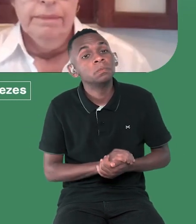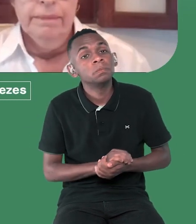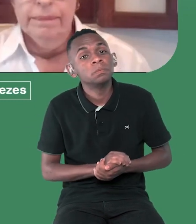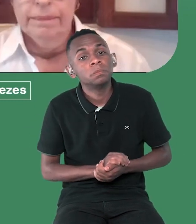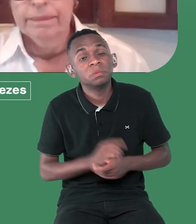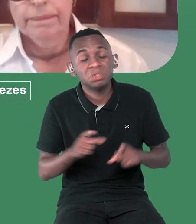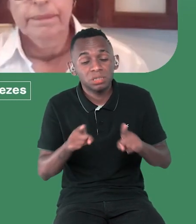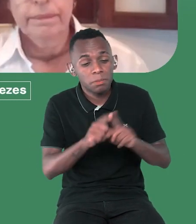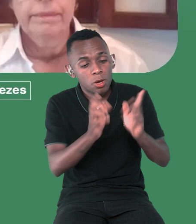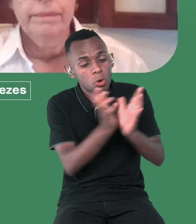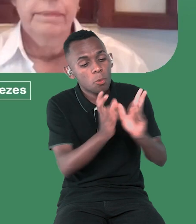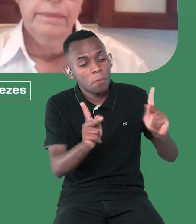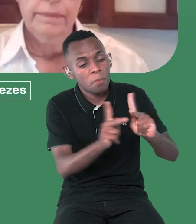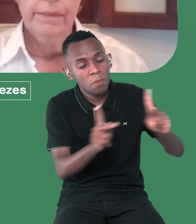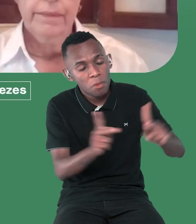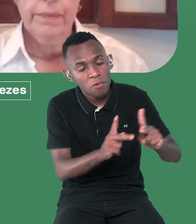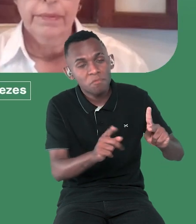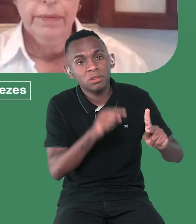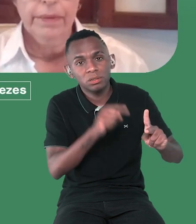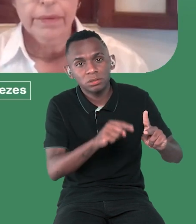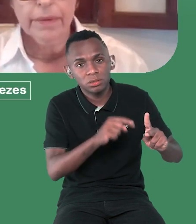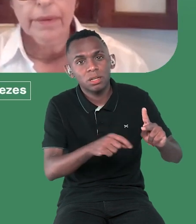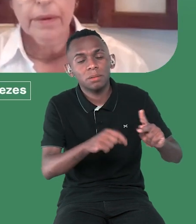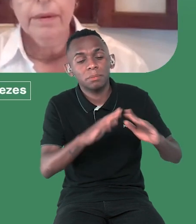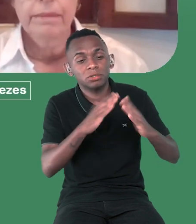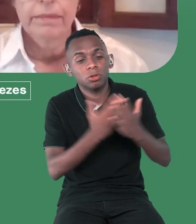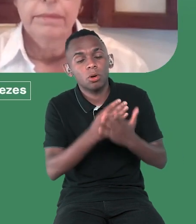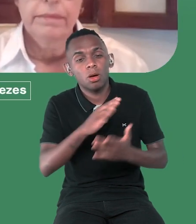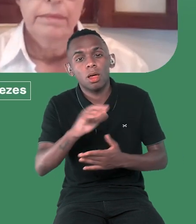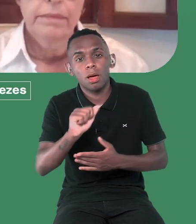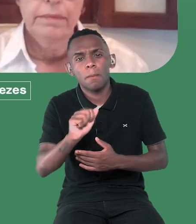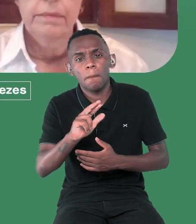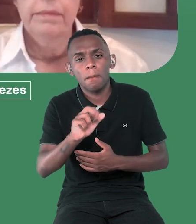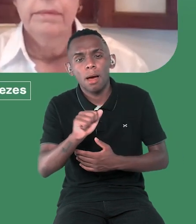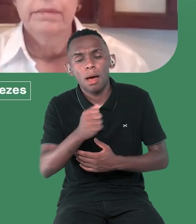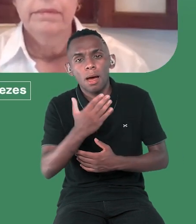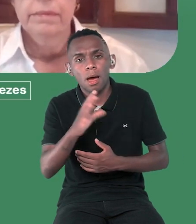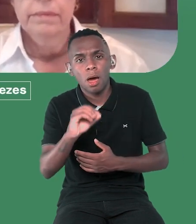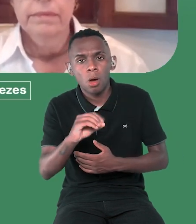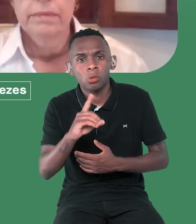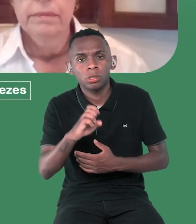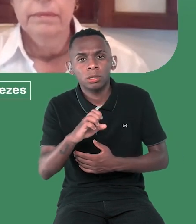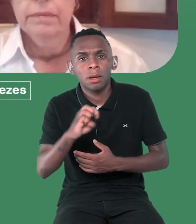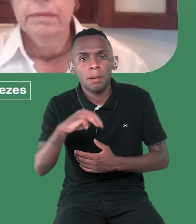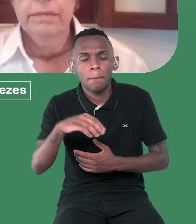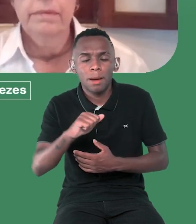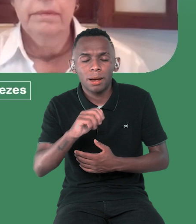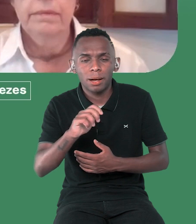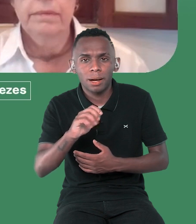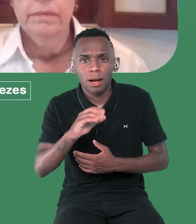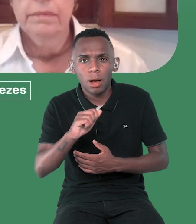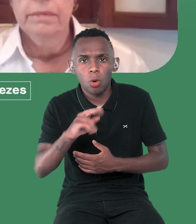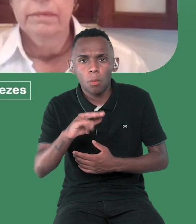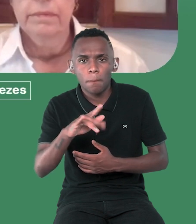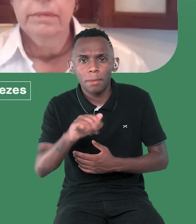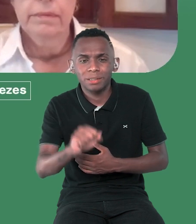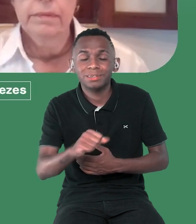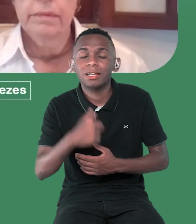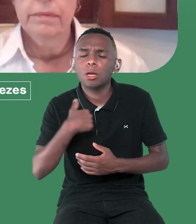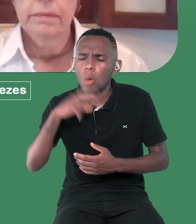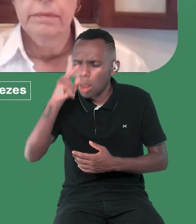e as minhas professoras queridas do Barão de Macaúbas, que eu lembro do nome de cada uma delas, da minha primeira série até a